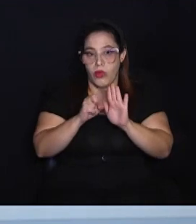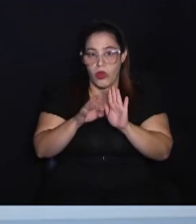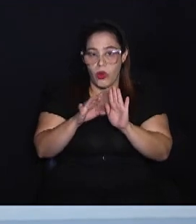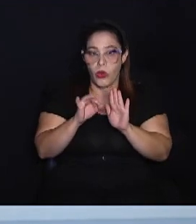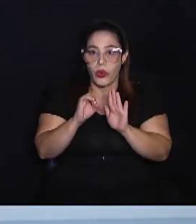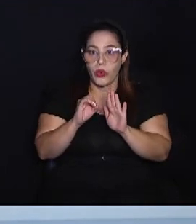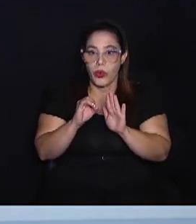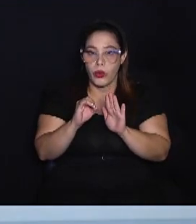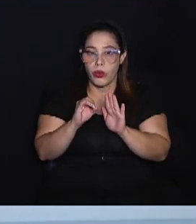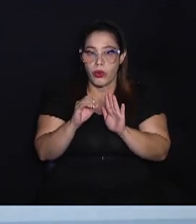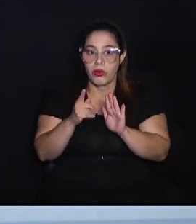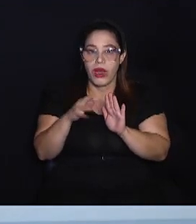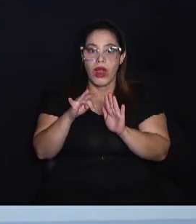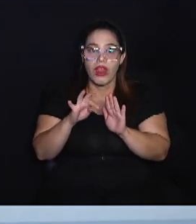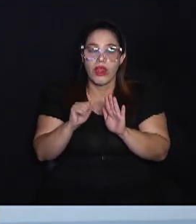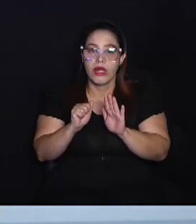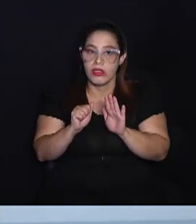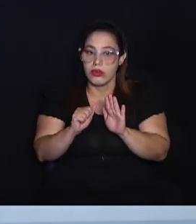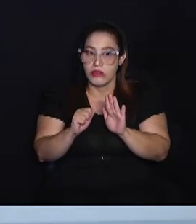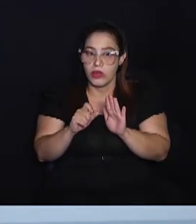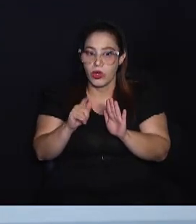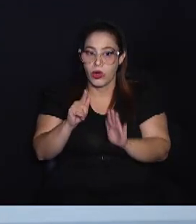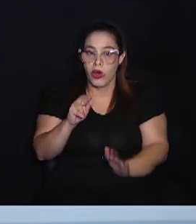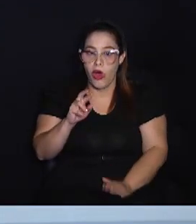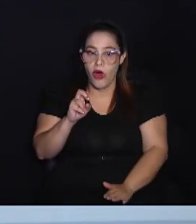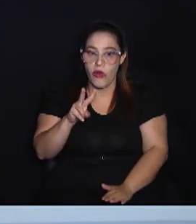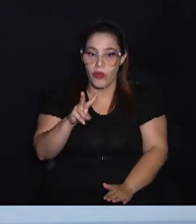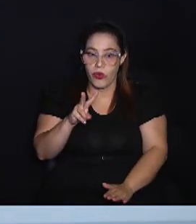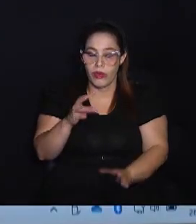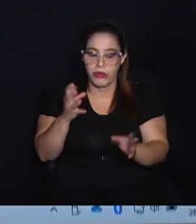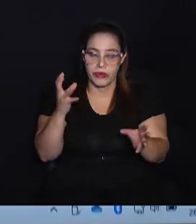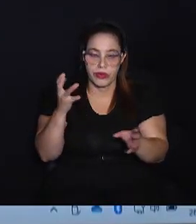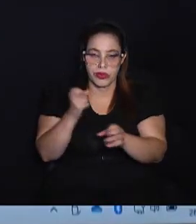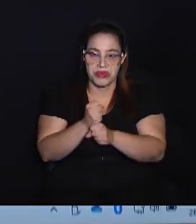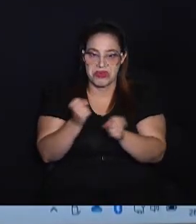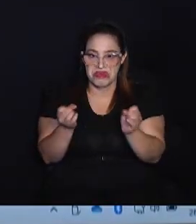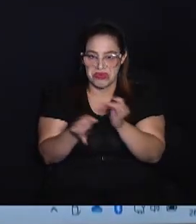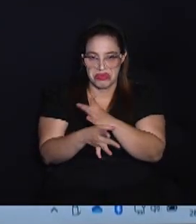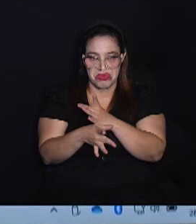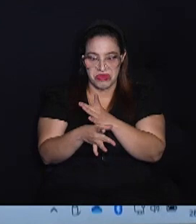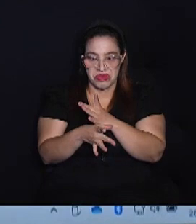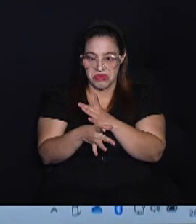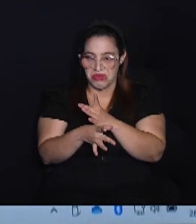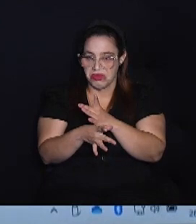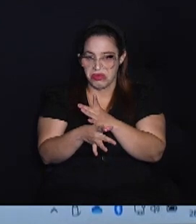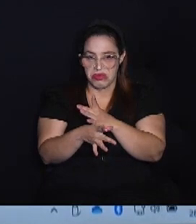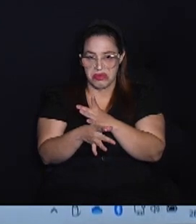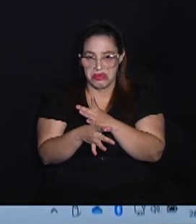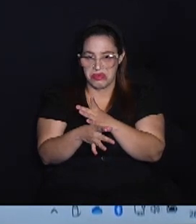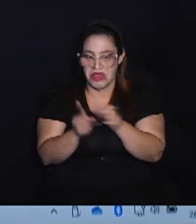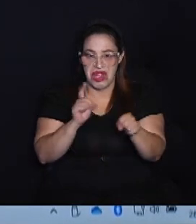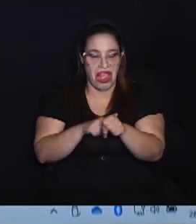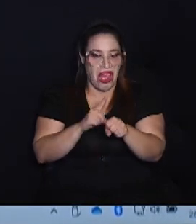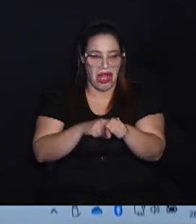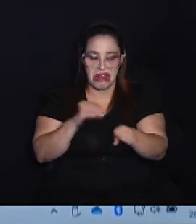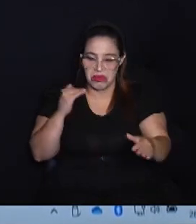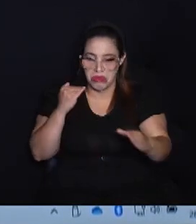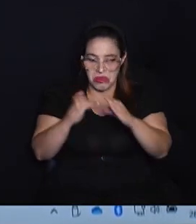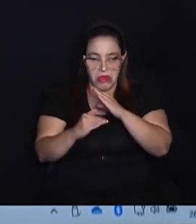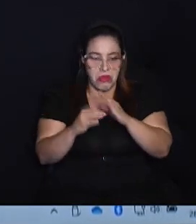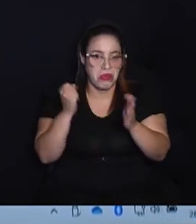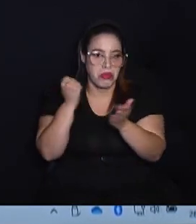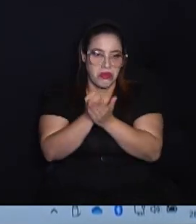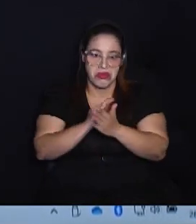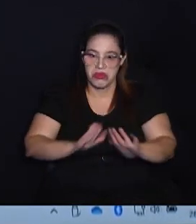prata no site, no portal Gov, ele consegue fazer o fechamento ele mesmo. Ele é automático, ele é na hora. Na hora que ele entrou lá, deu a baixa,